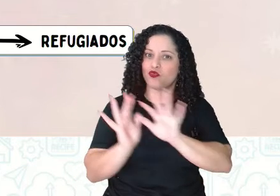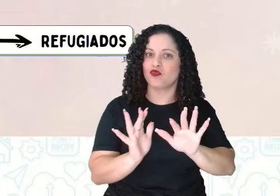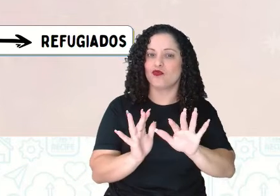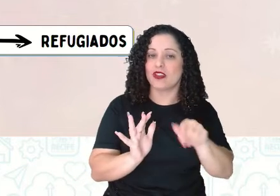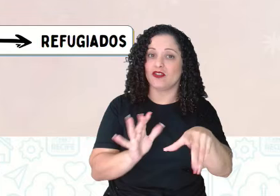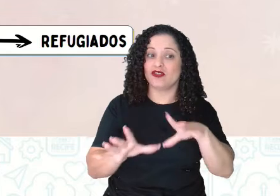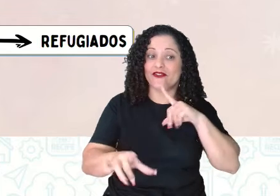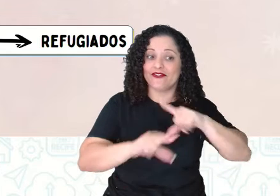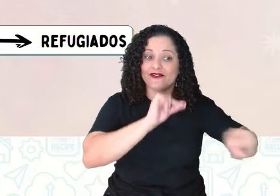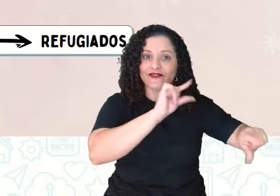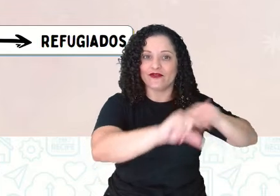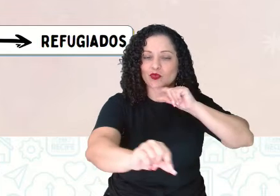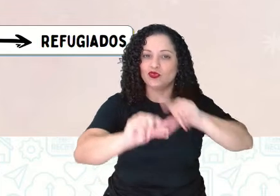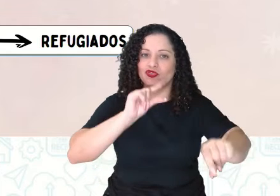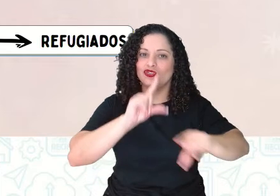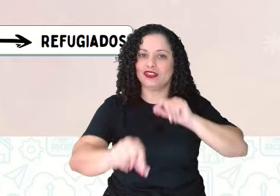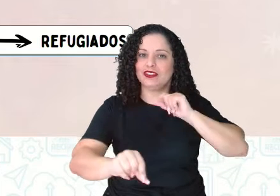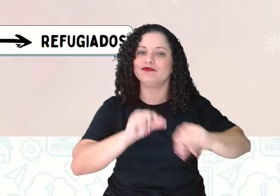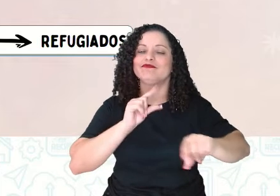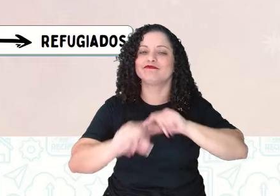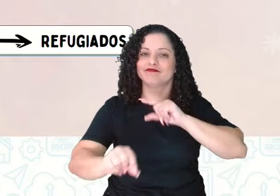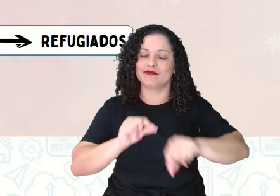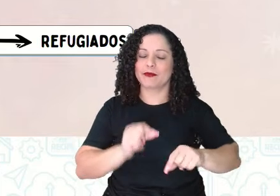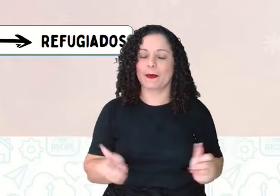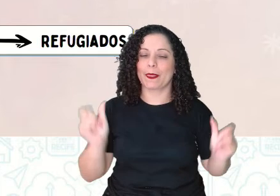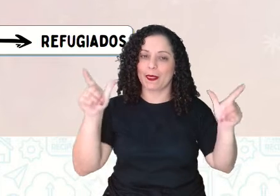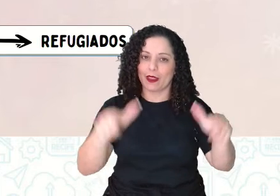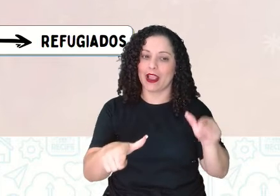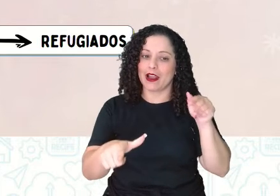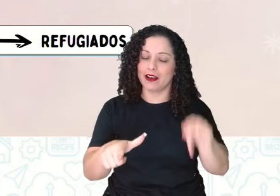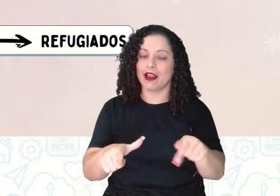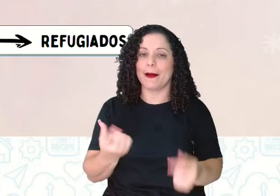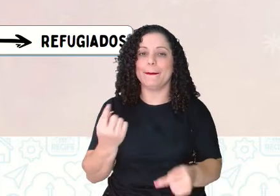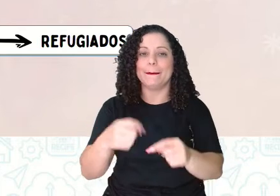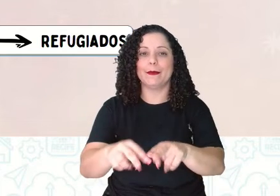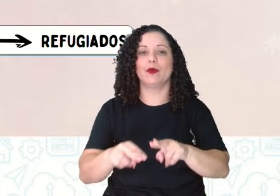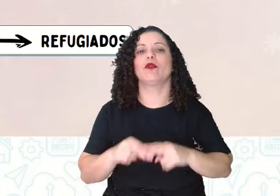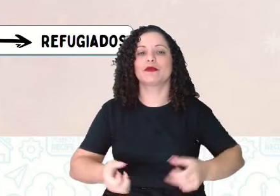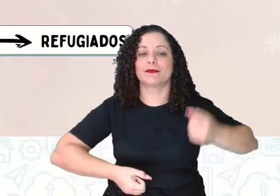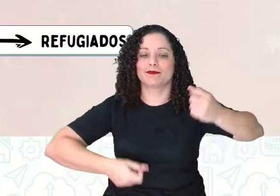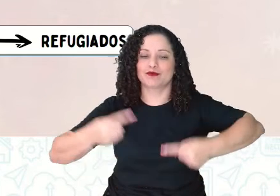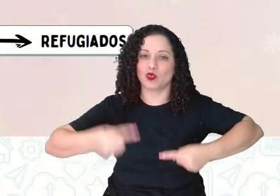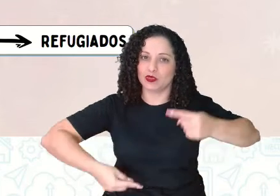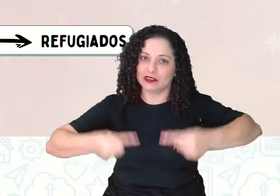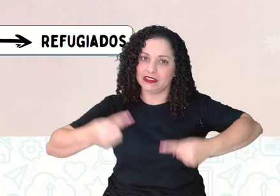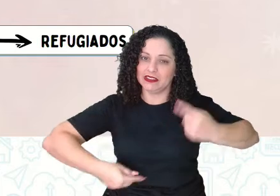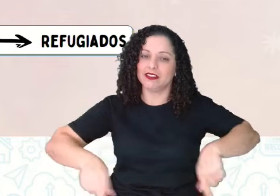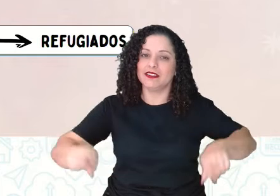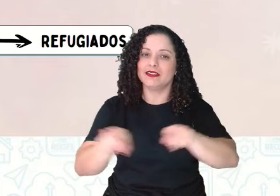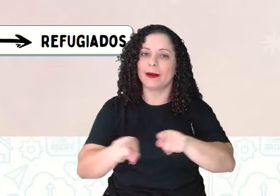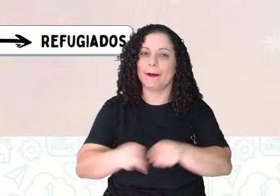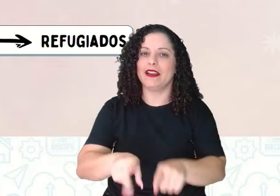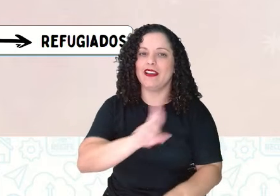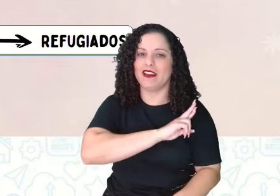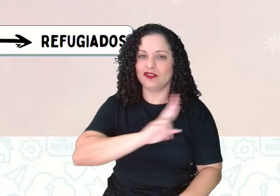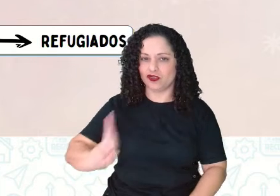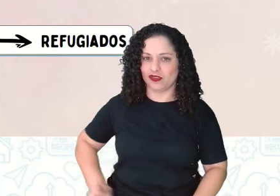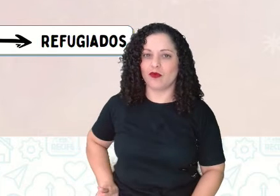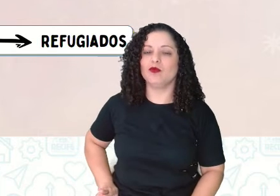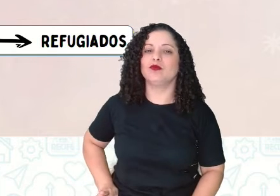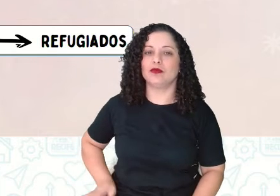conflitos que existiam na Inglaterra, tanto a nível político quanto religioso. Então, eles,